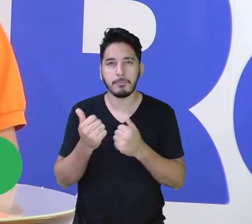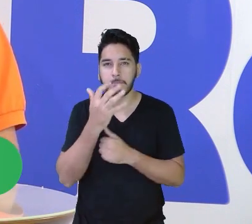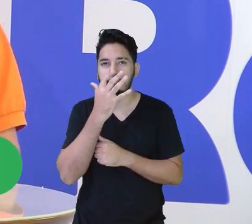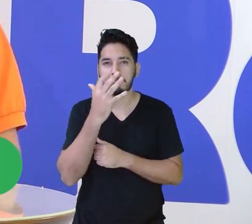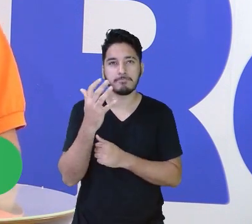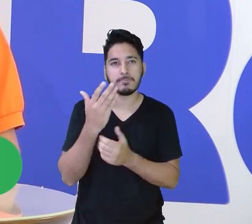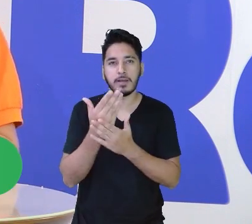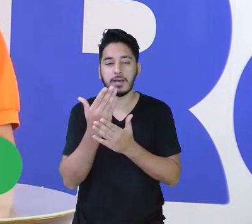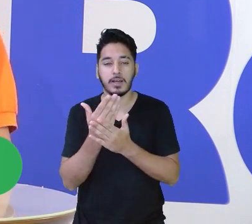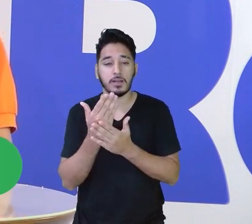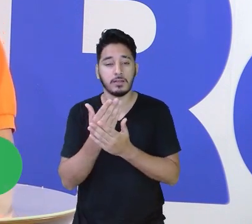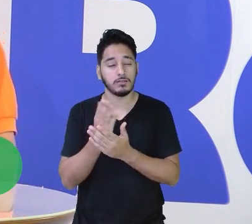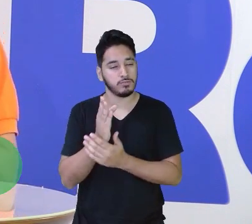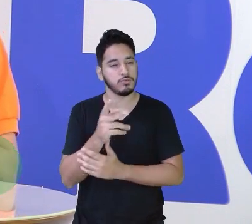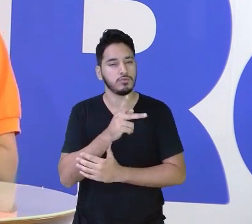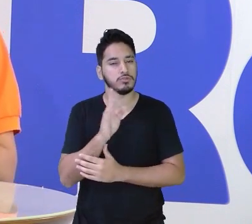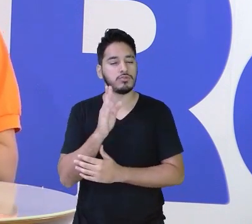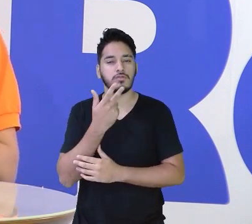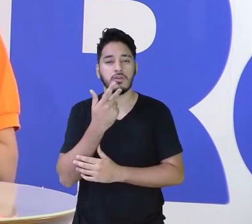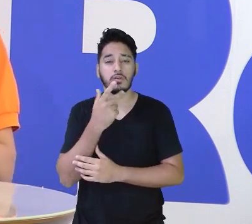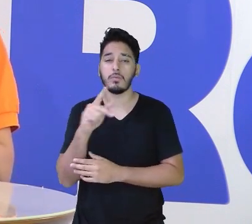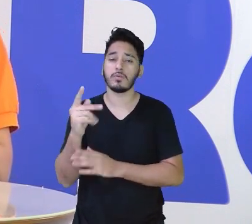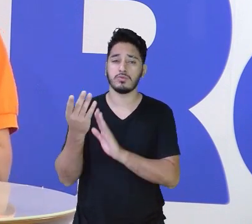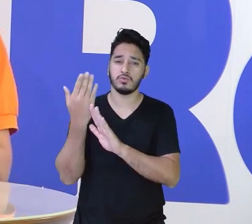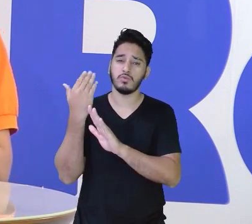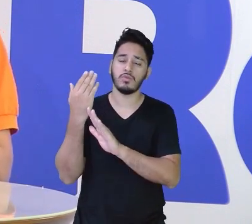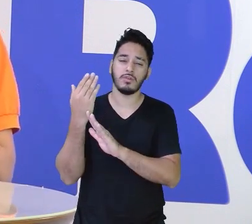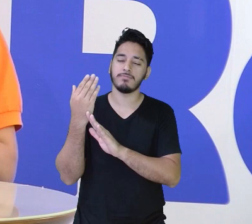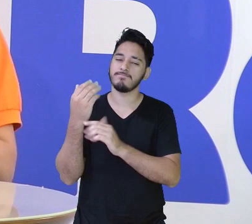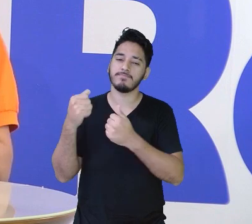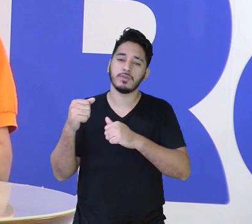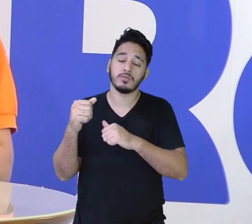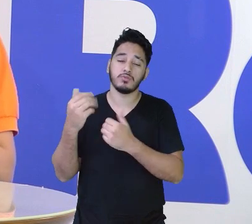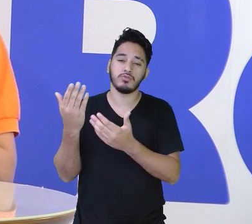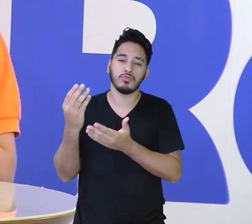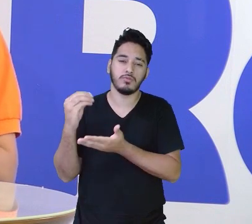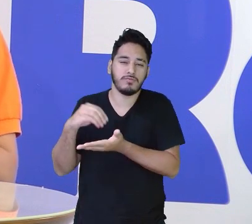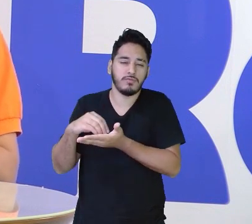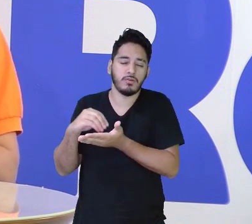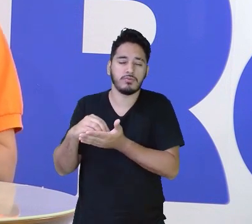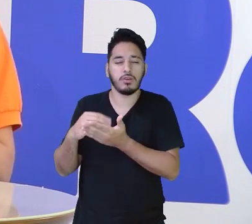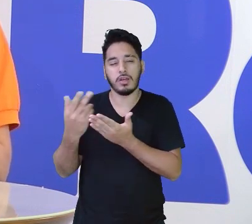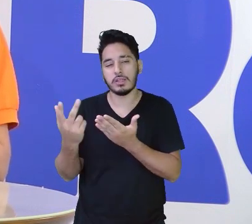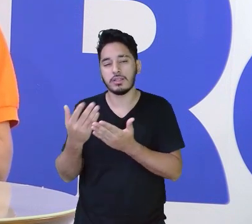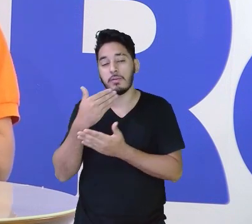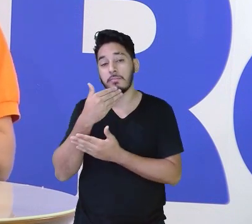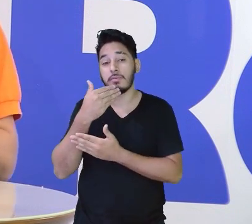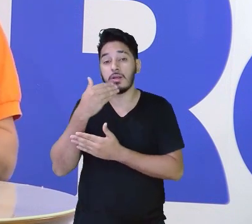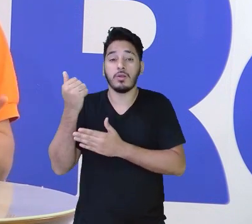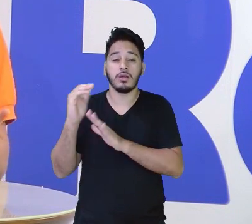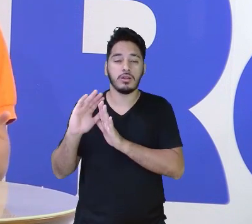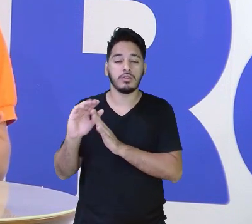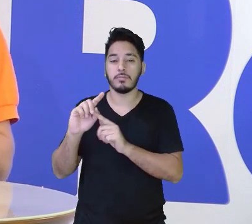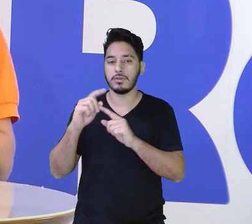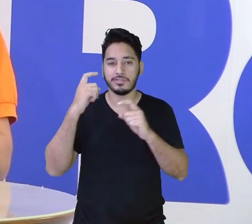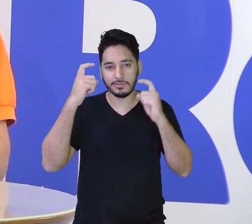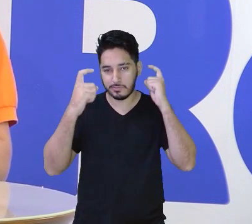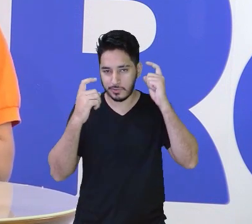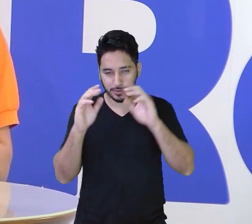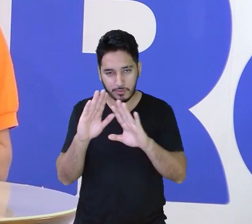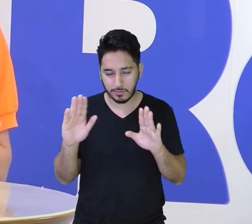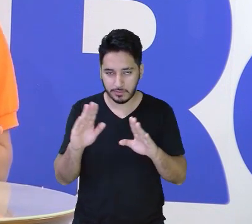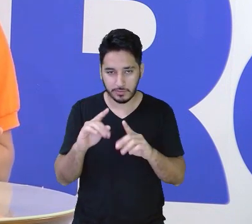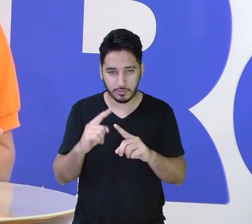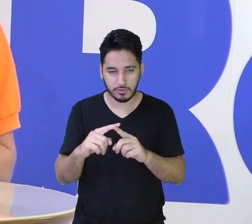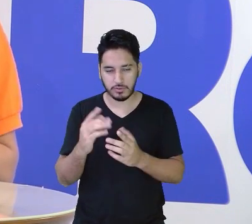Sandra falou, né? A professora Abigail precisou estar ausente, está se recuperando, mas não se preocupa que